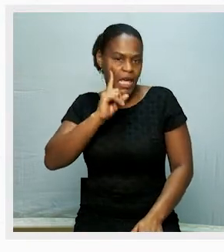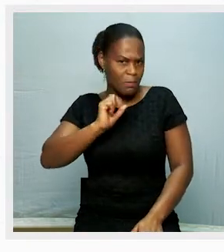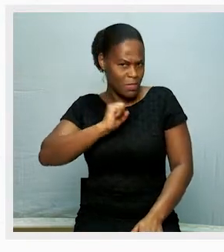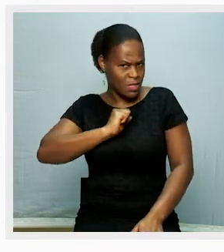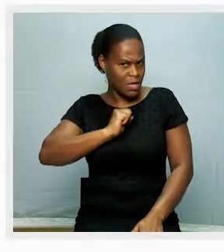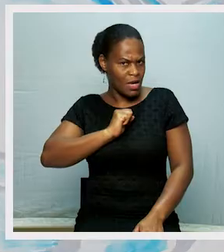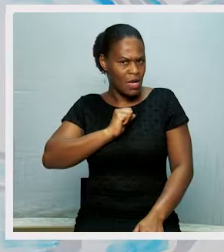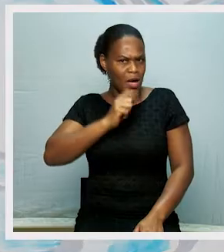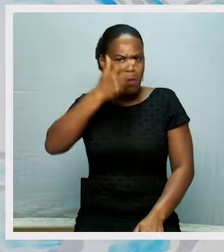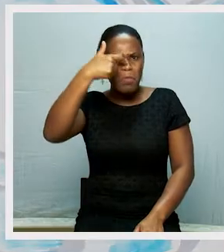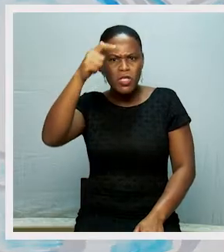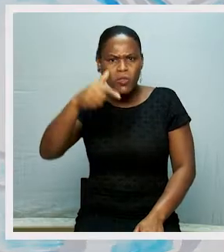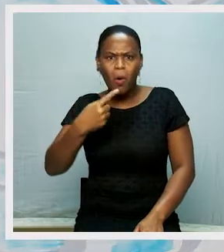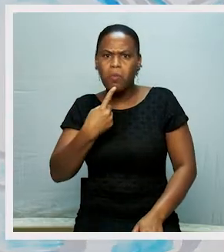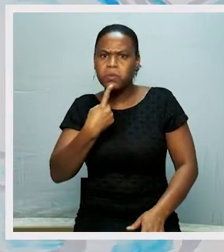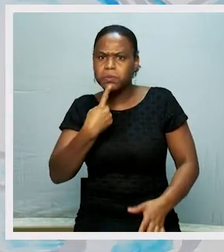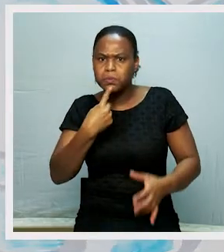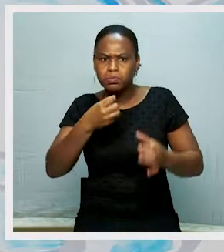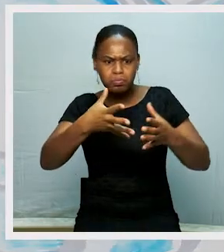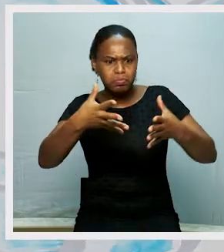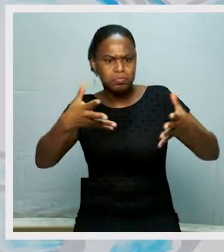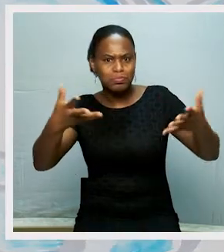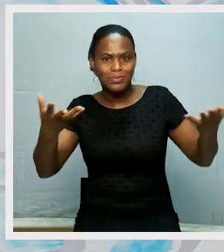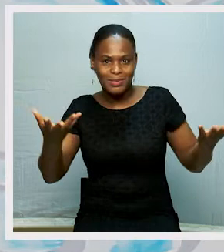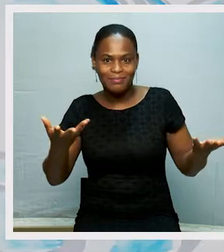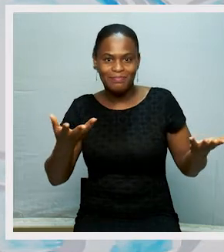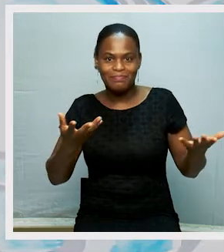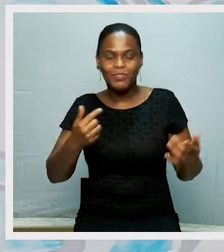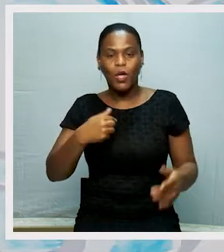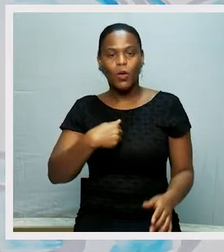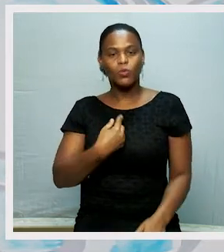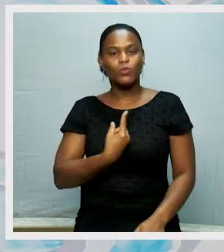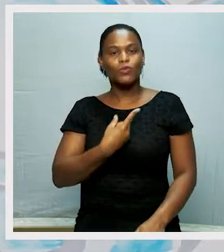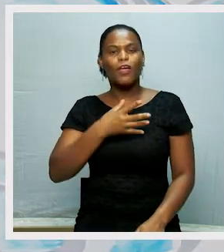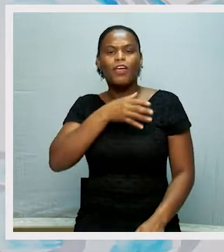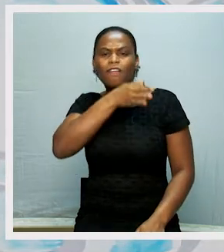família grande. E a sua família?